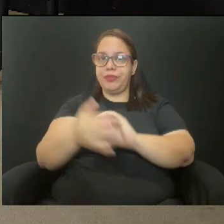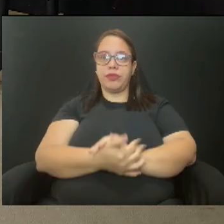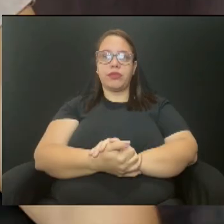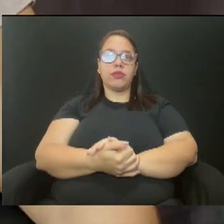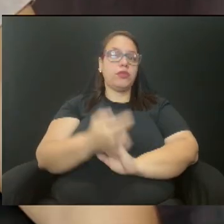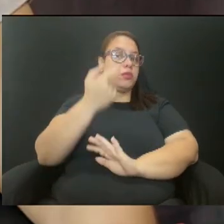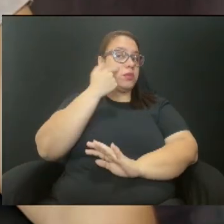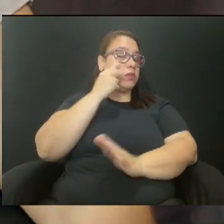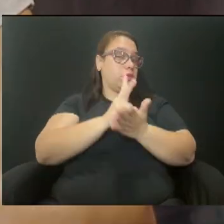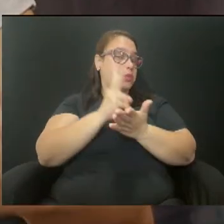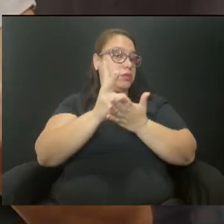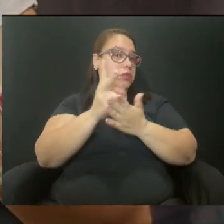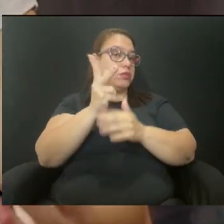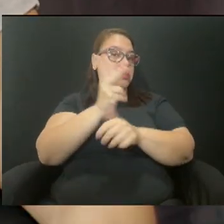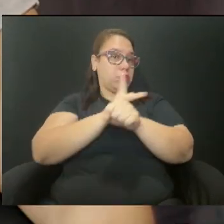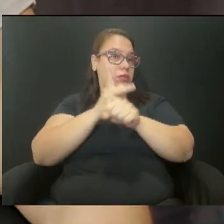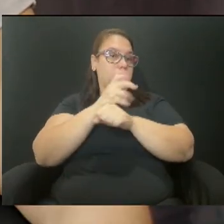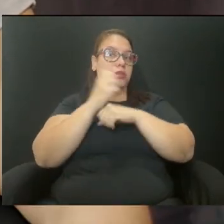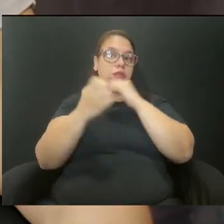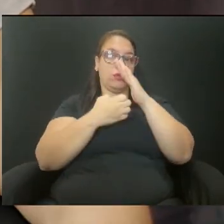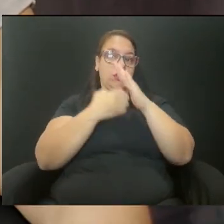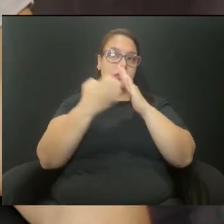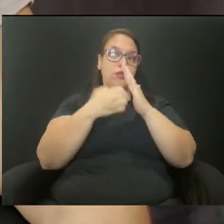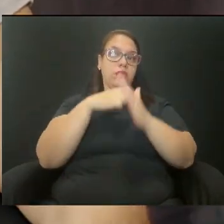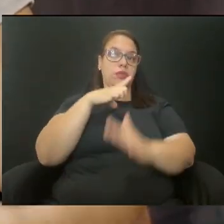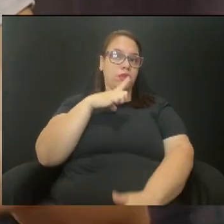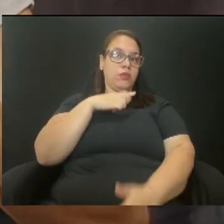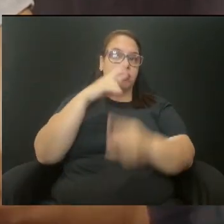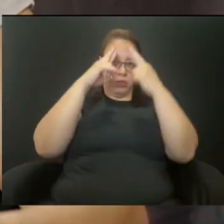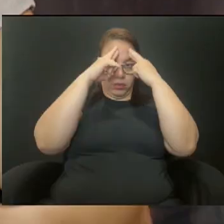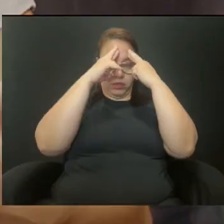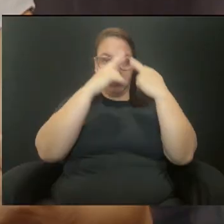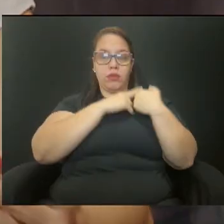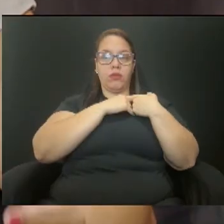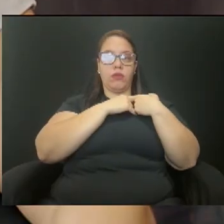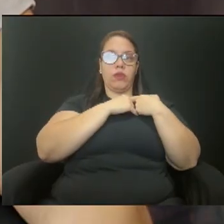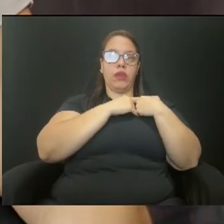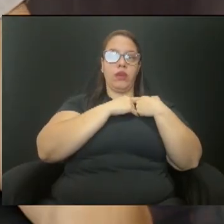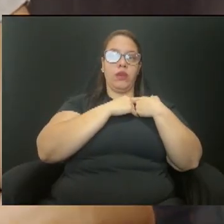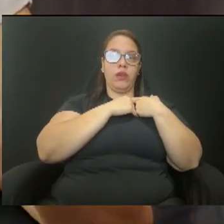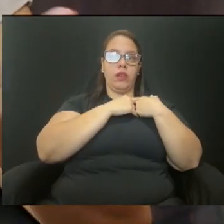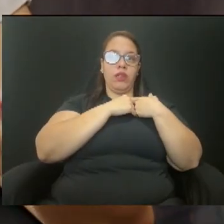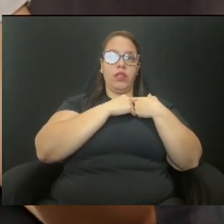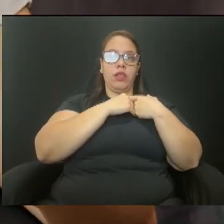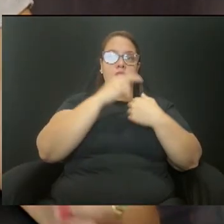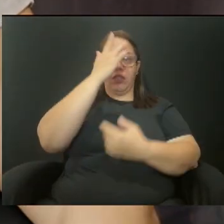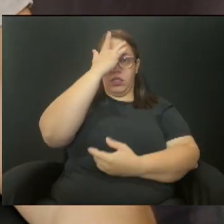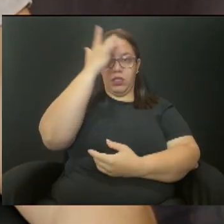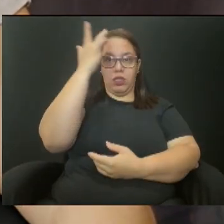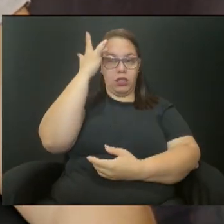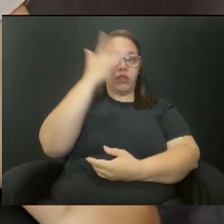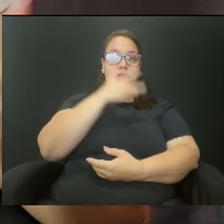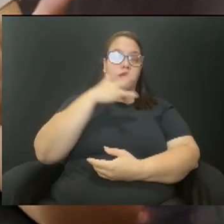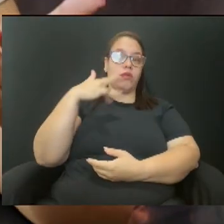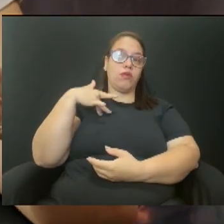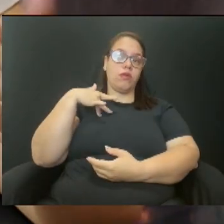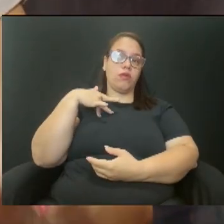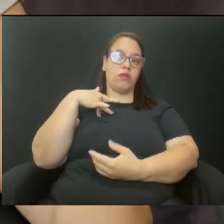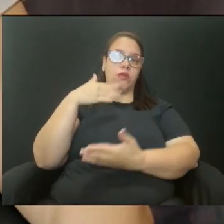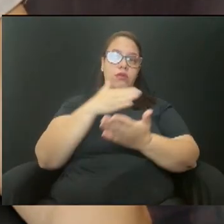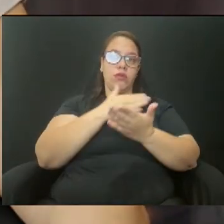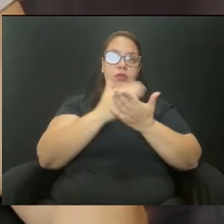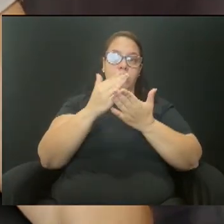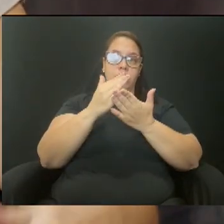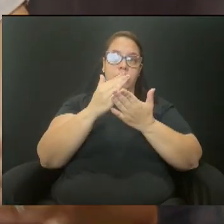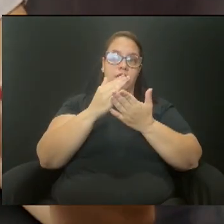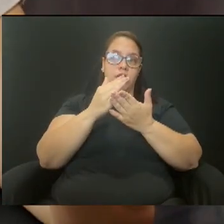procure empresas que tenham essa responsabilidade, né, de saúde mental e bem-estar e começar ali, ter um bom currículo, né,